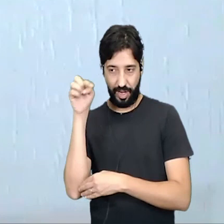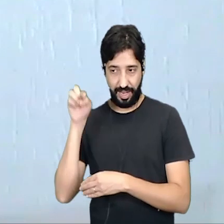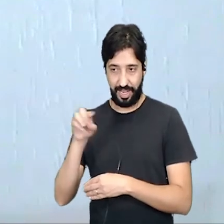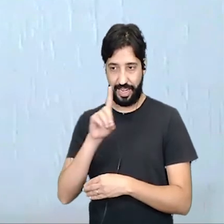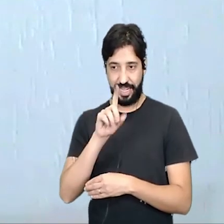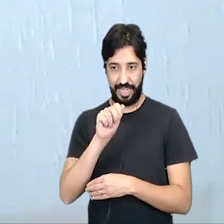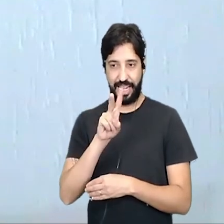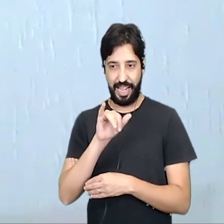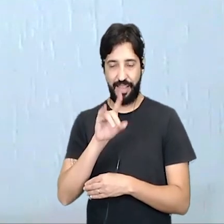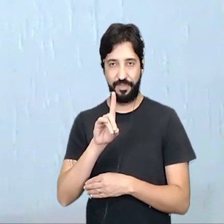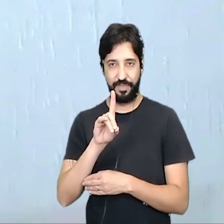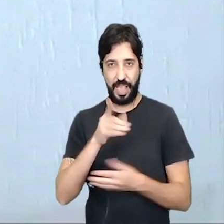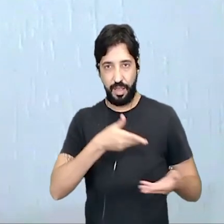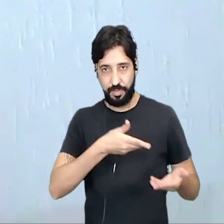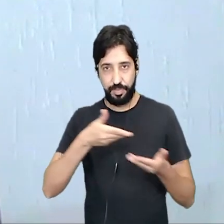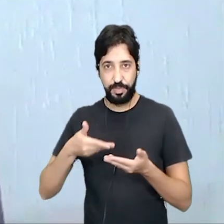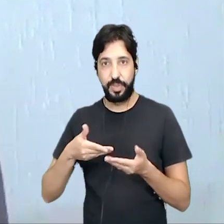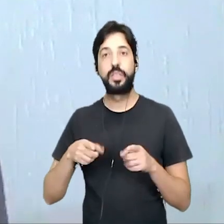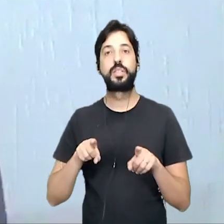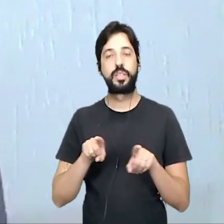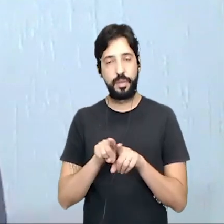Porto Alegre, com o convite para o Davi